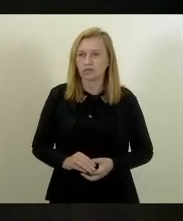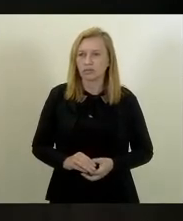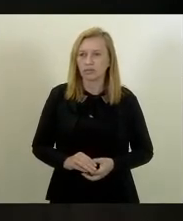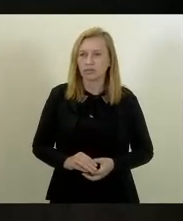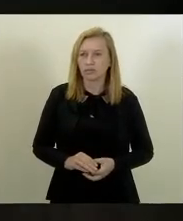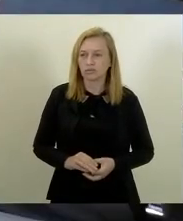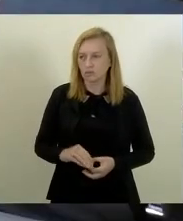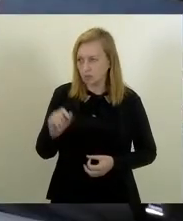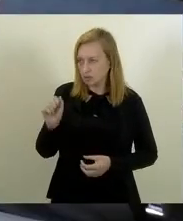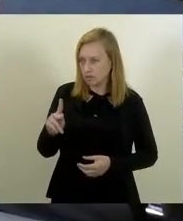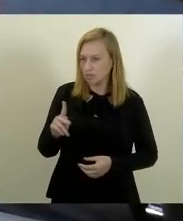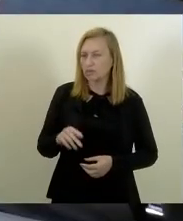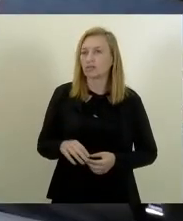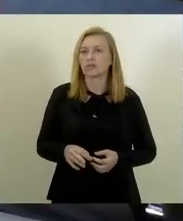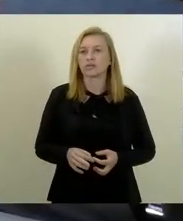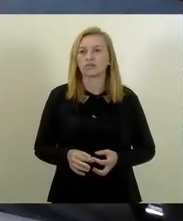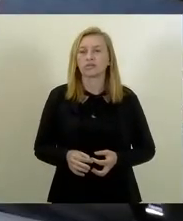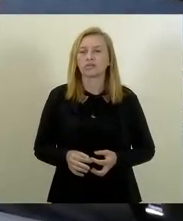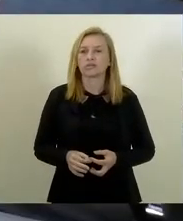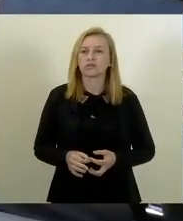tá ok?